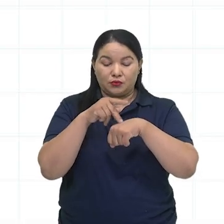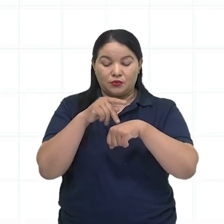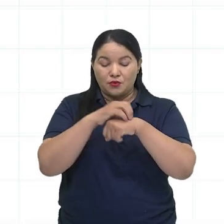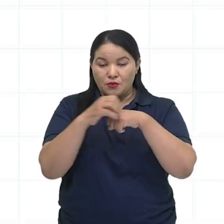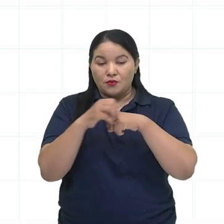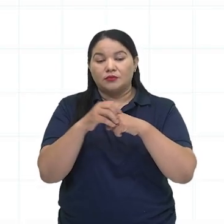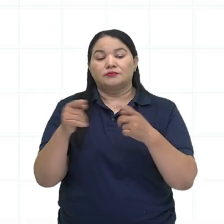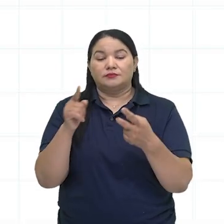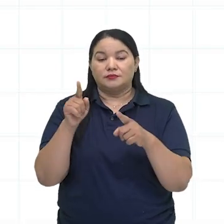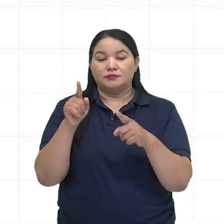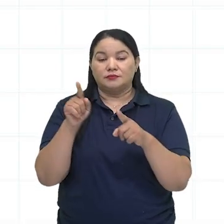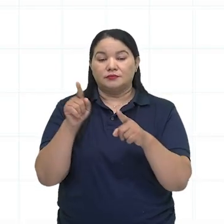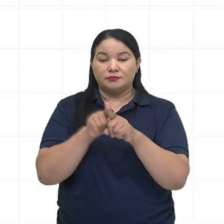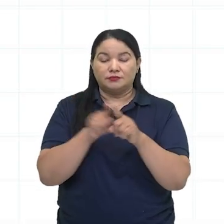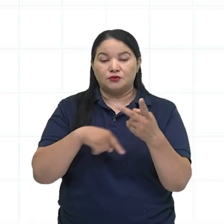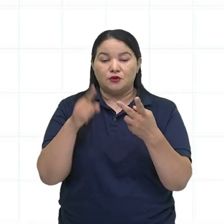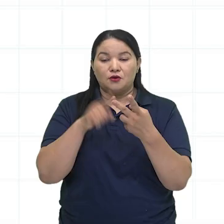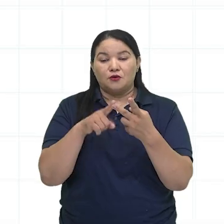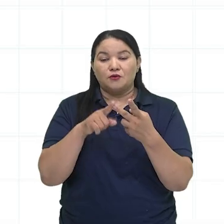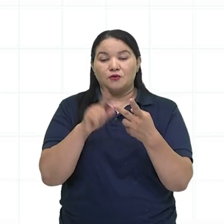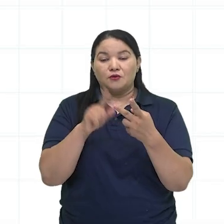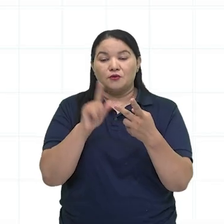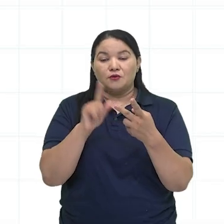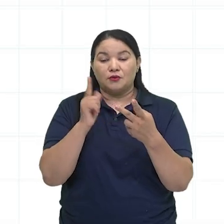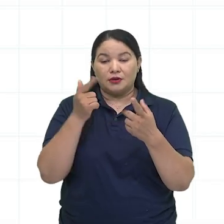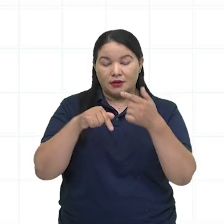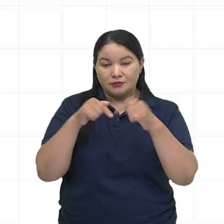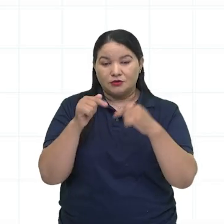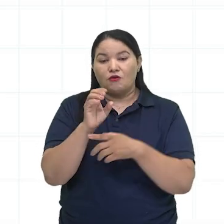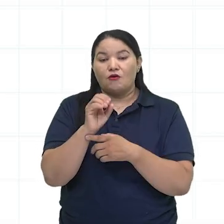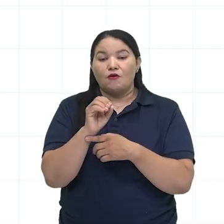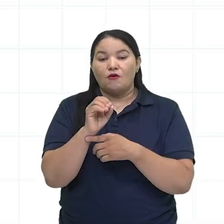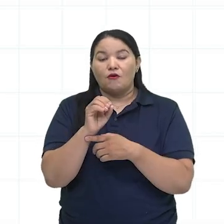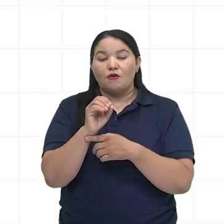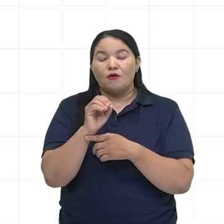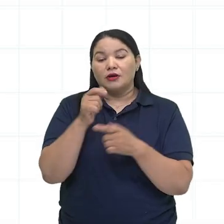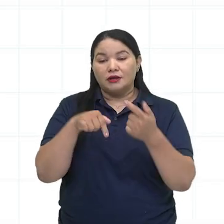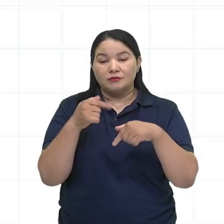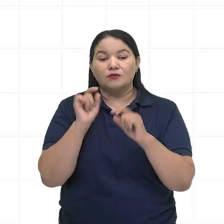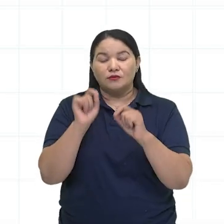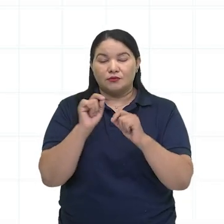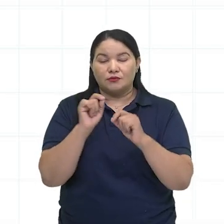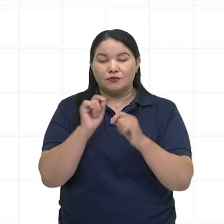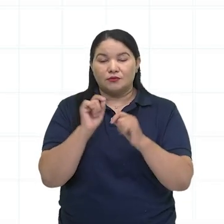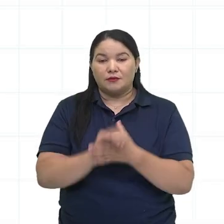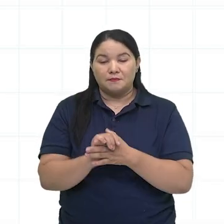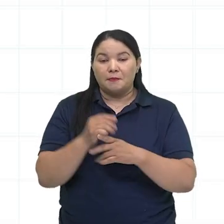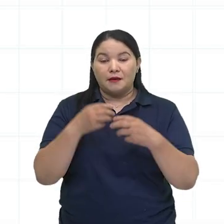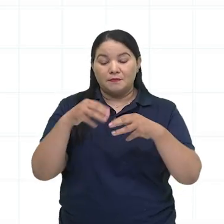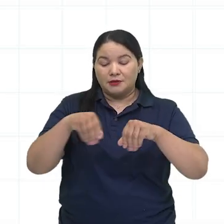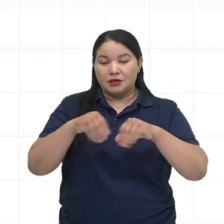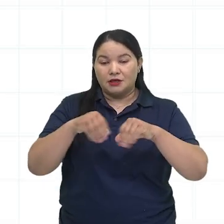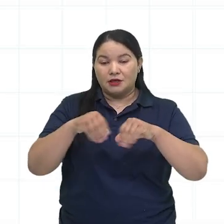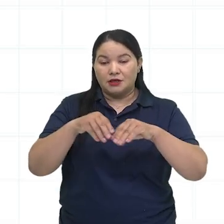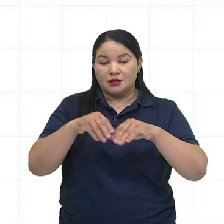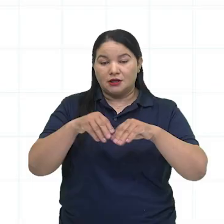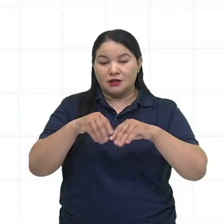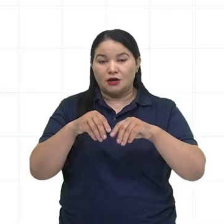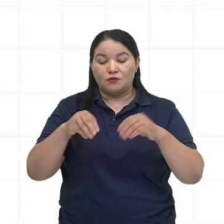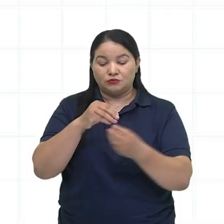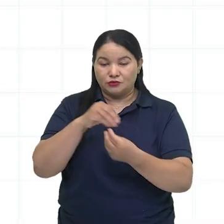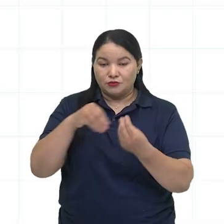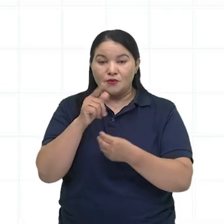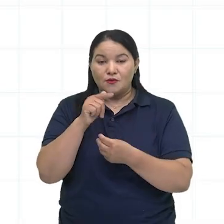rochas sedimentares químicas, que são formadas a partir da precipitação de minerais dissolvidos em